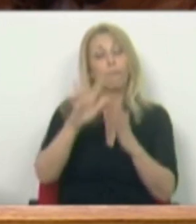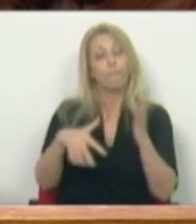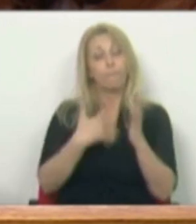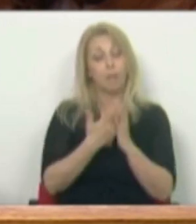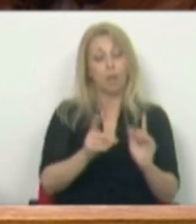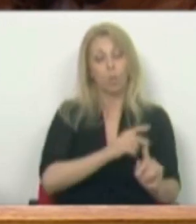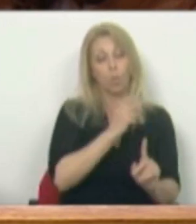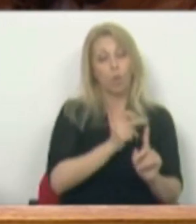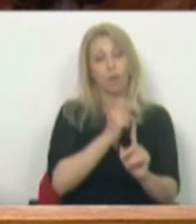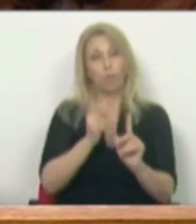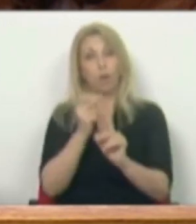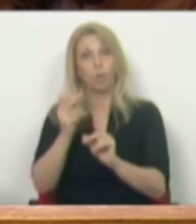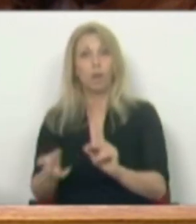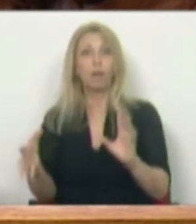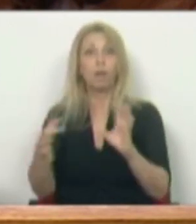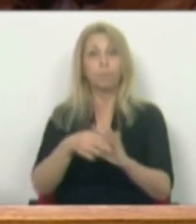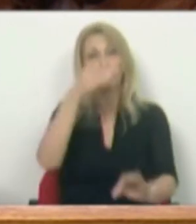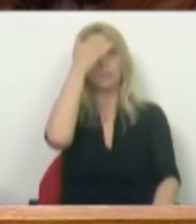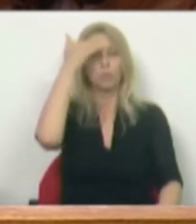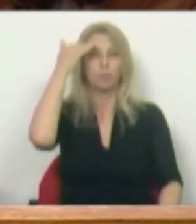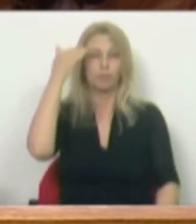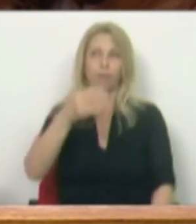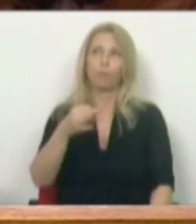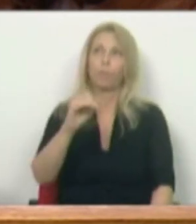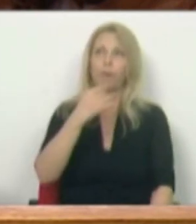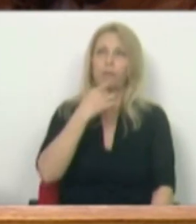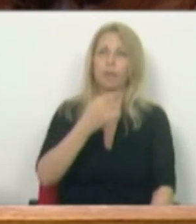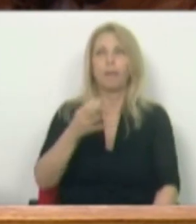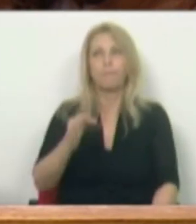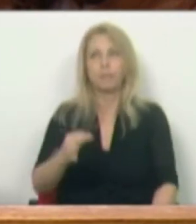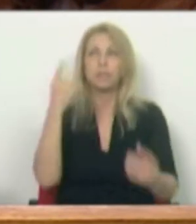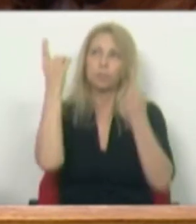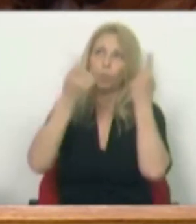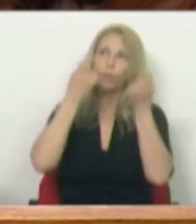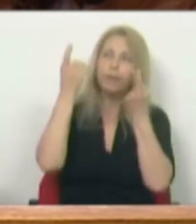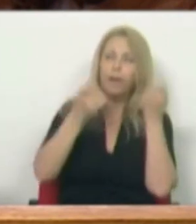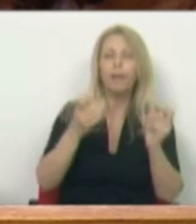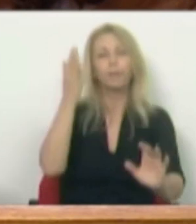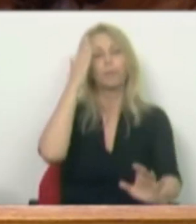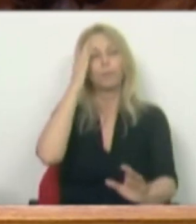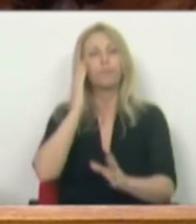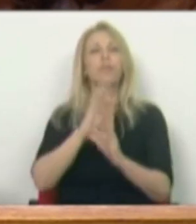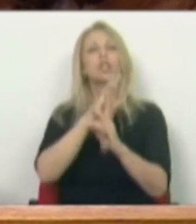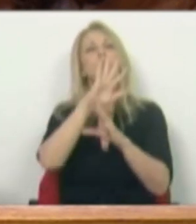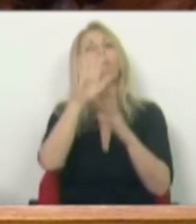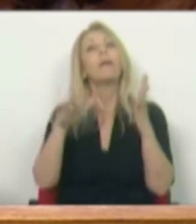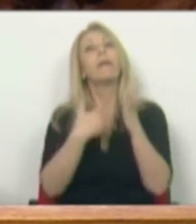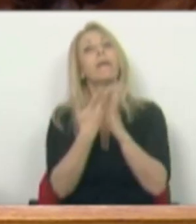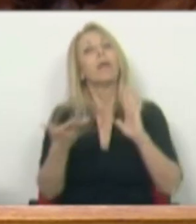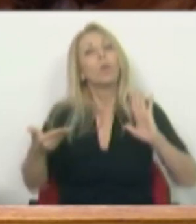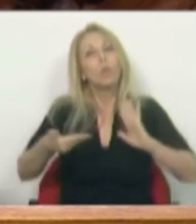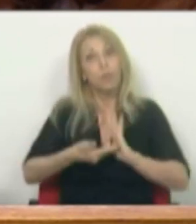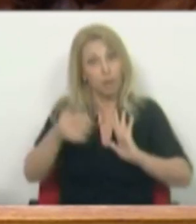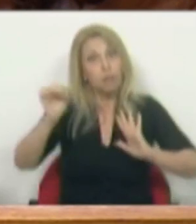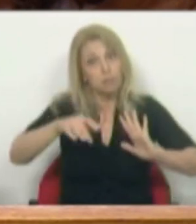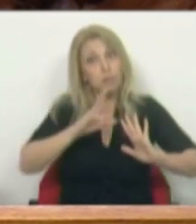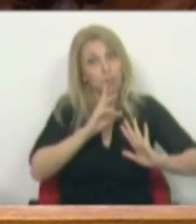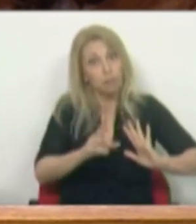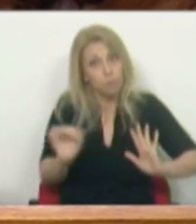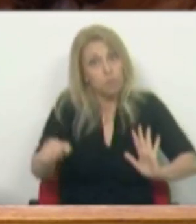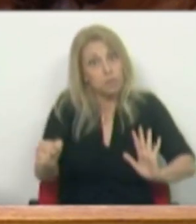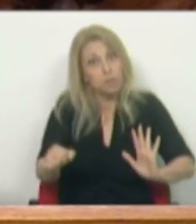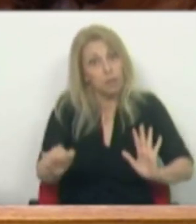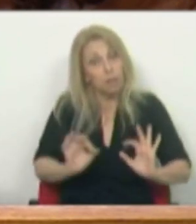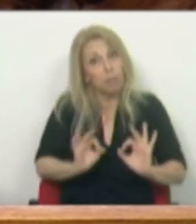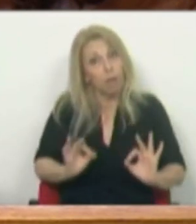o Partido Socialista, tem de ser ponderado, tem que ser visto, tem que ser enquadrado. E a nossa resposta é sim, tem que ser visto, tem que ser enquadrado. Agora, temos é que